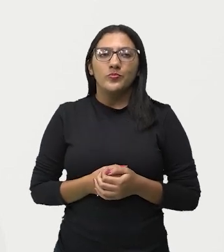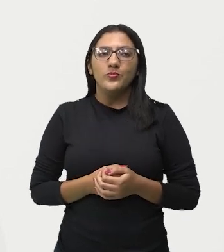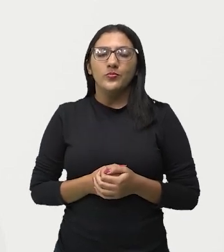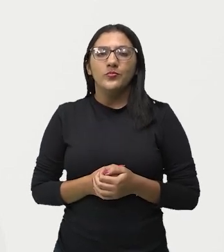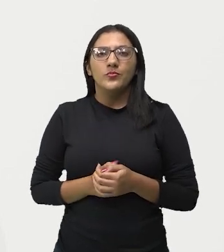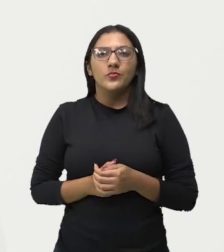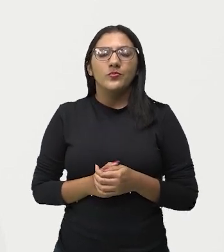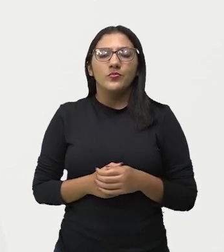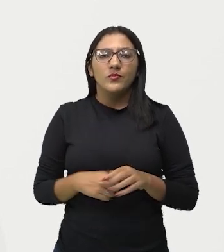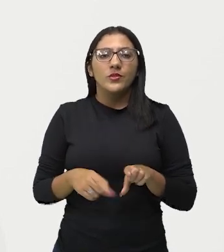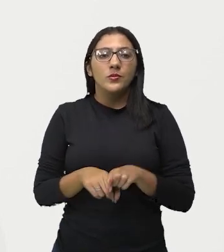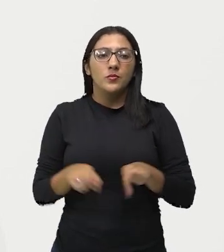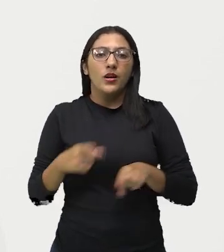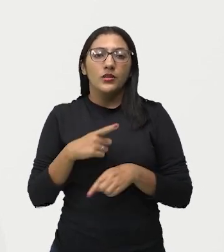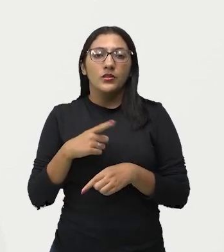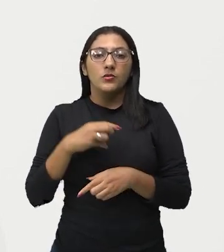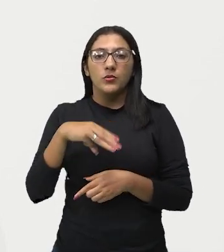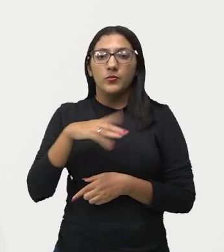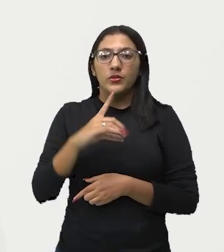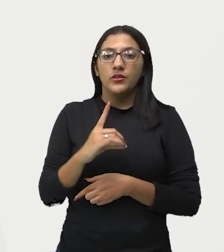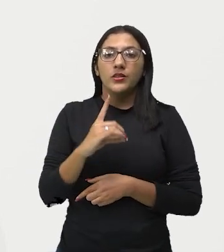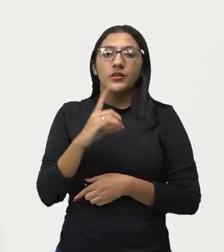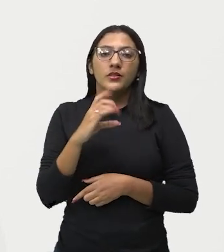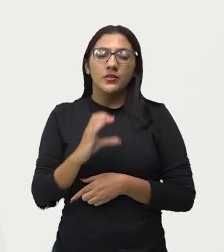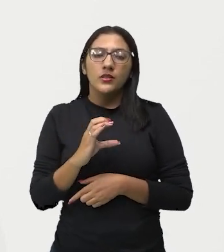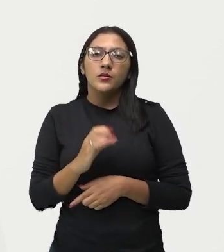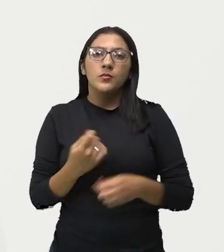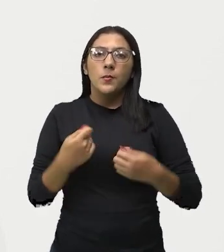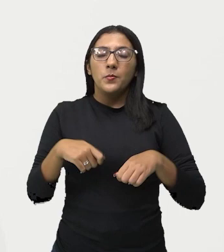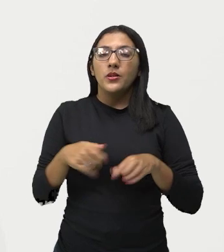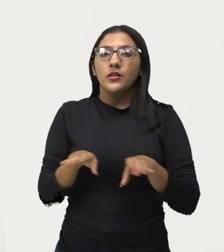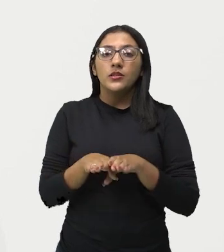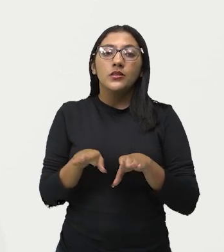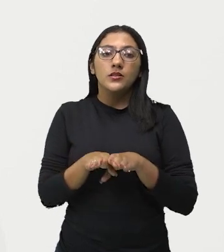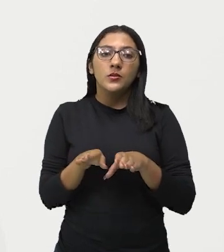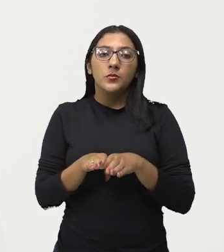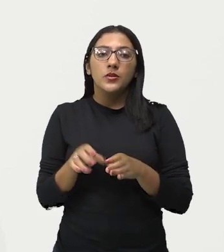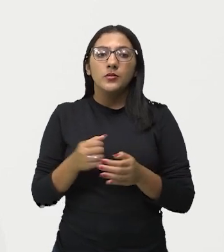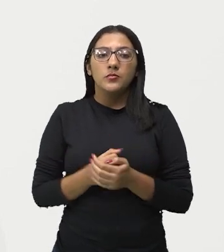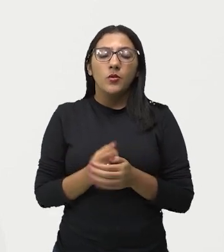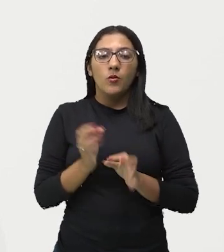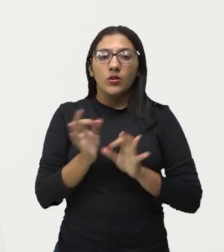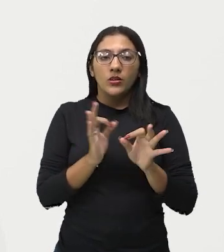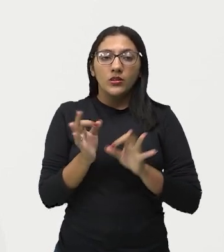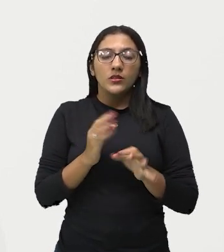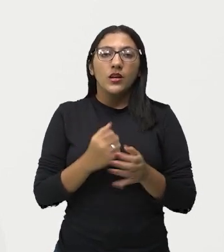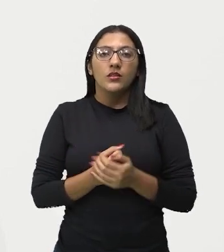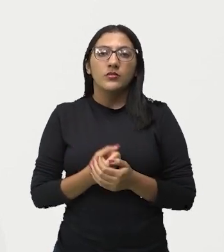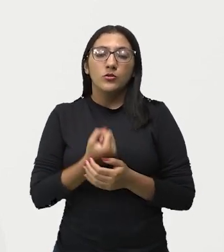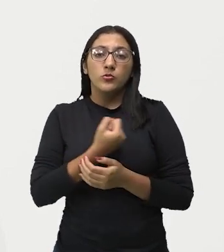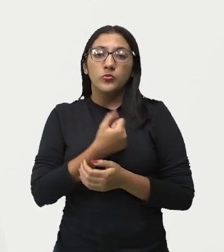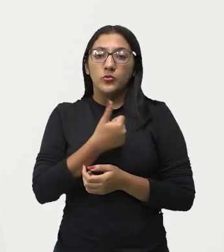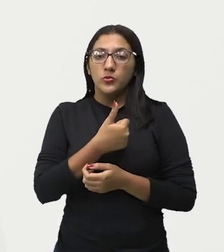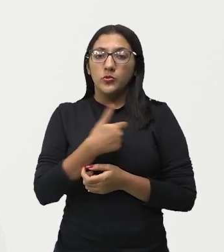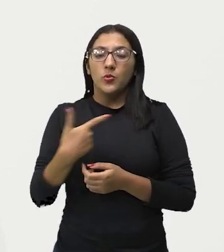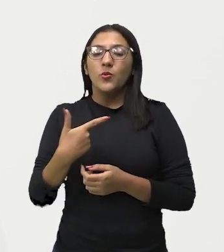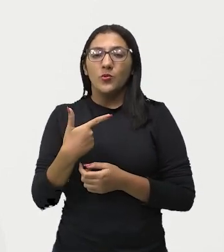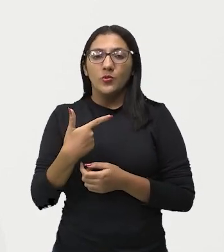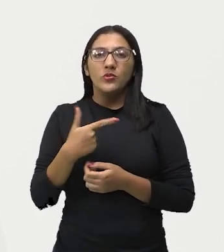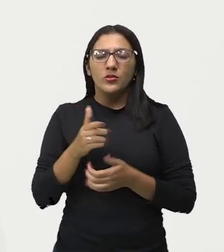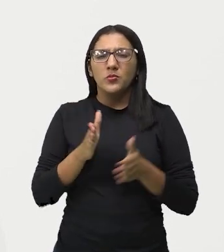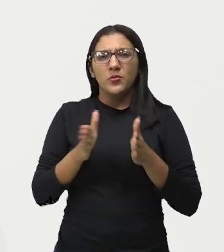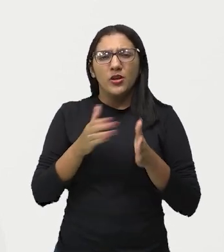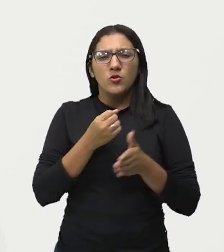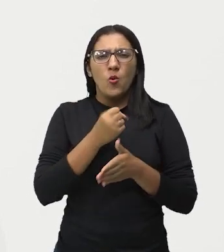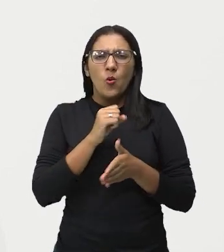Só que, como nós teremos o MDC, a gente precisa também, né, escrever os divisores de 12, porque teremos o MDC entre